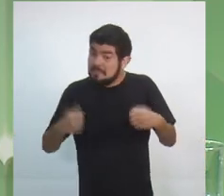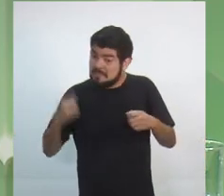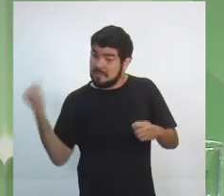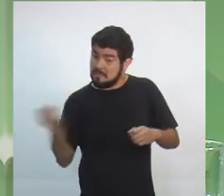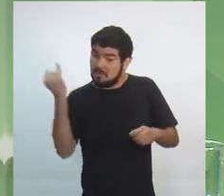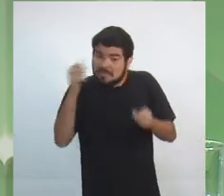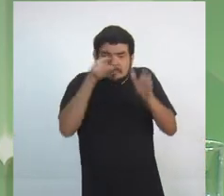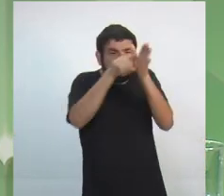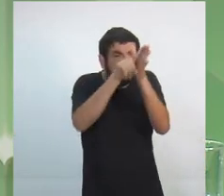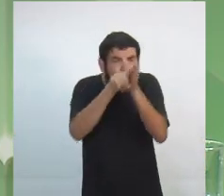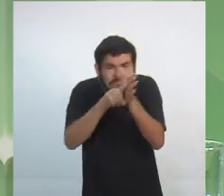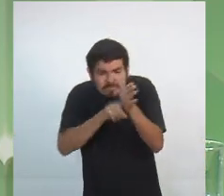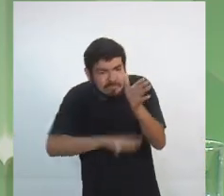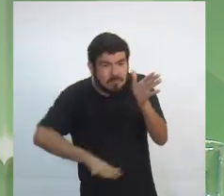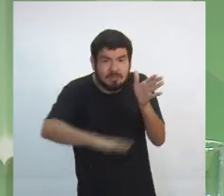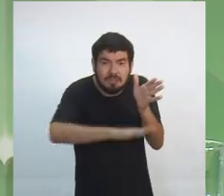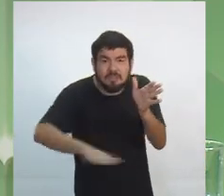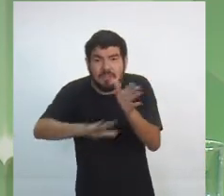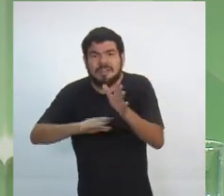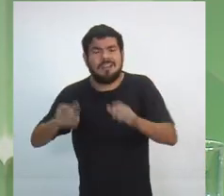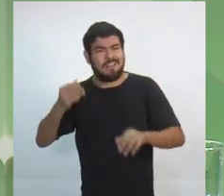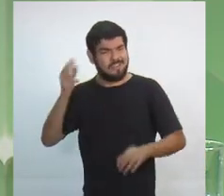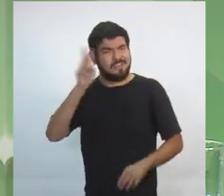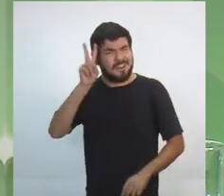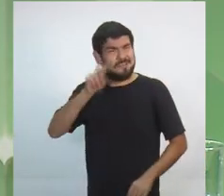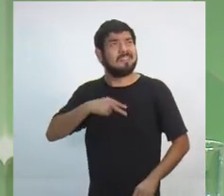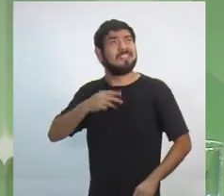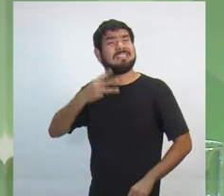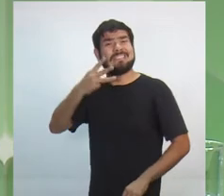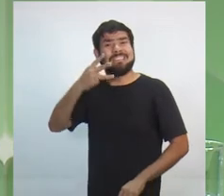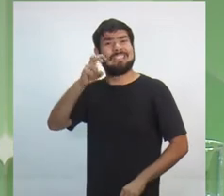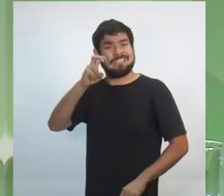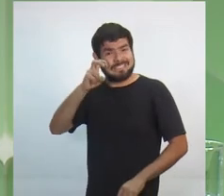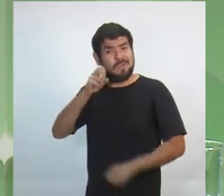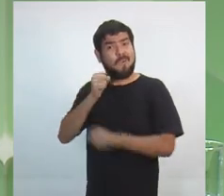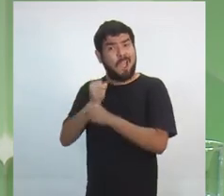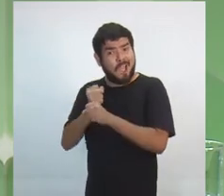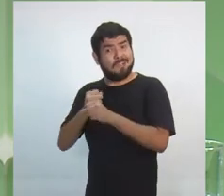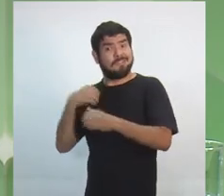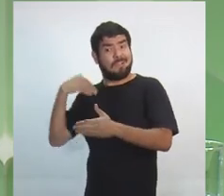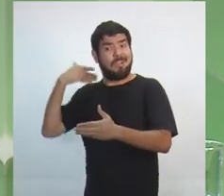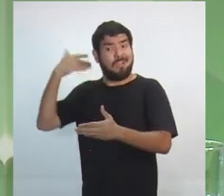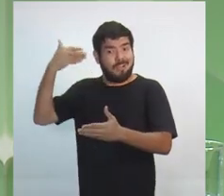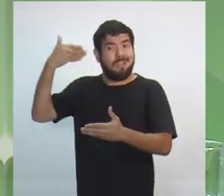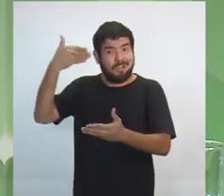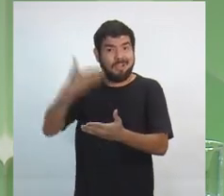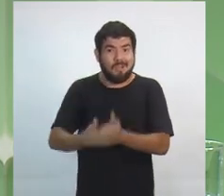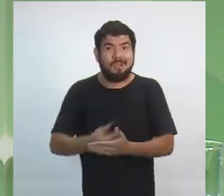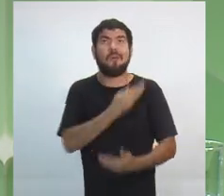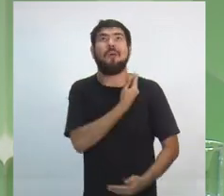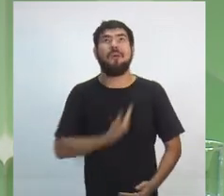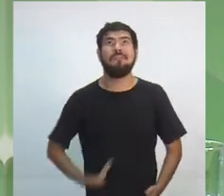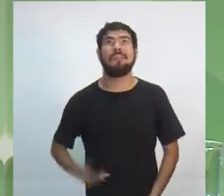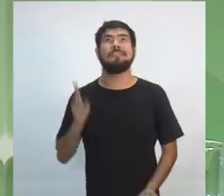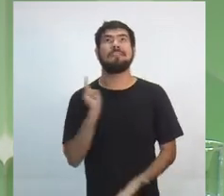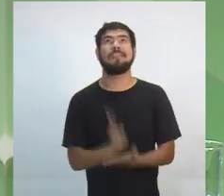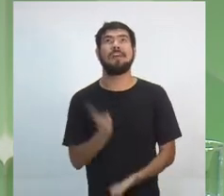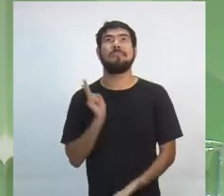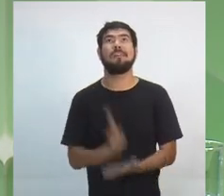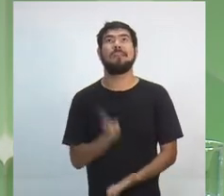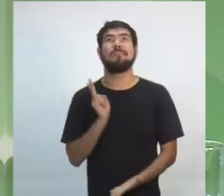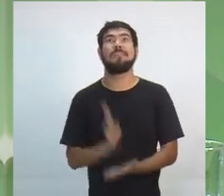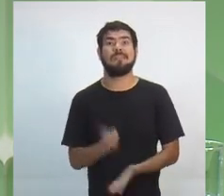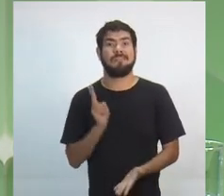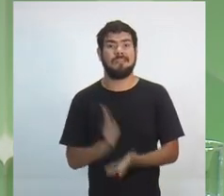dizer nossas potencialidades. Há 35 anos que a gente está sendo governado pelo mesmo grupo e a gente não tem esse levantamento. Não tem